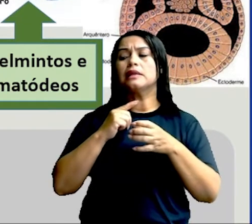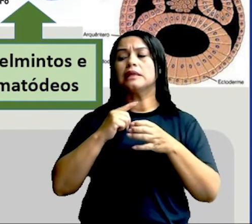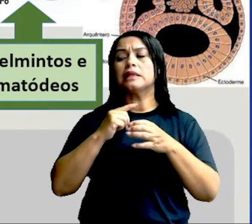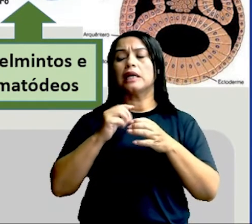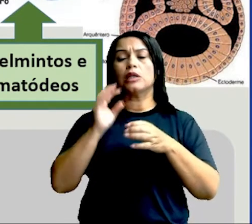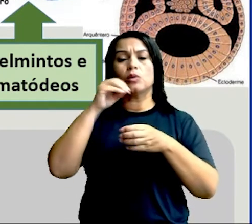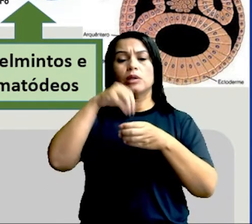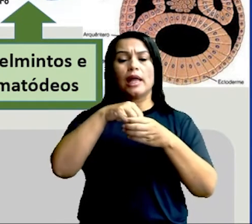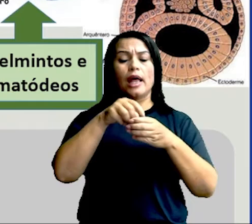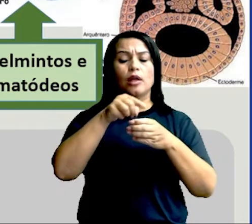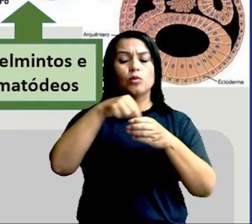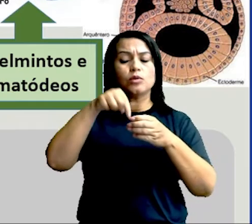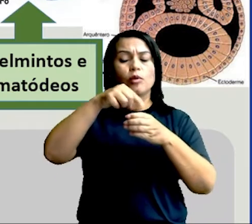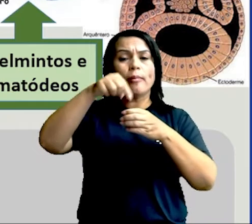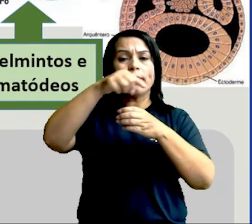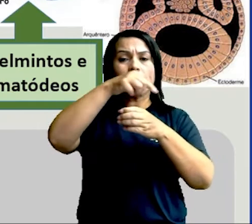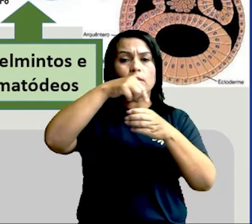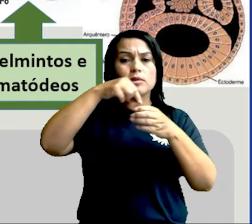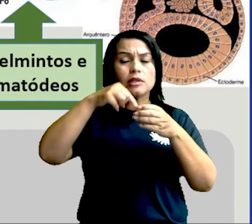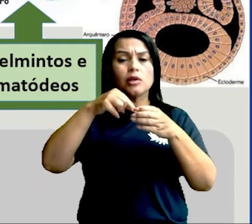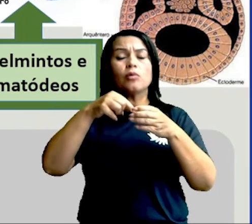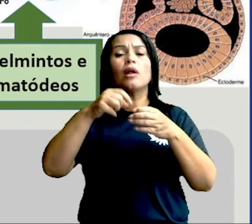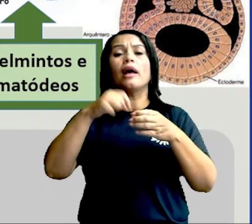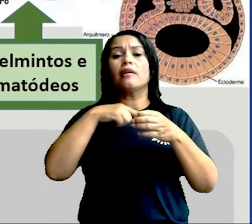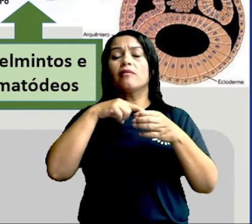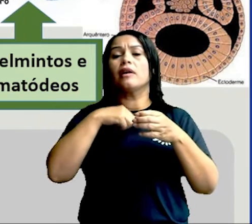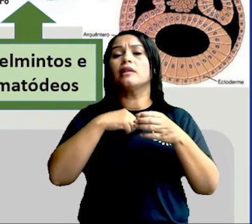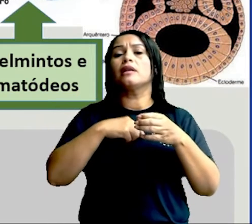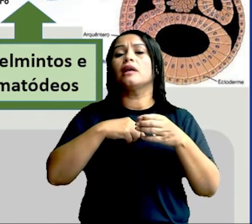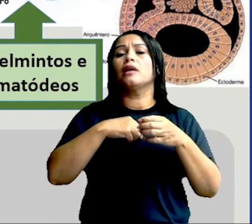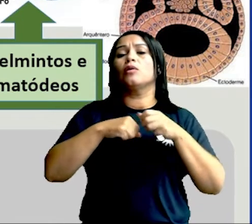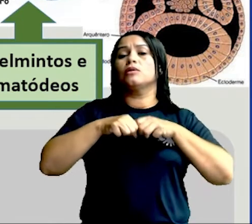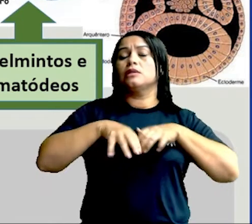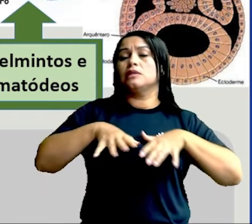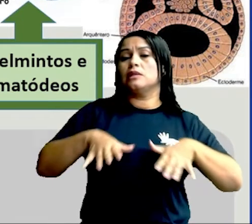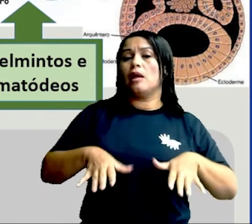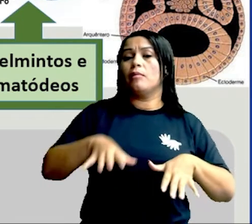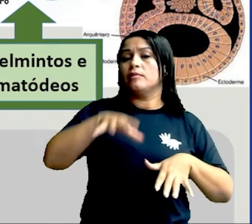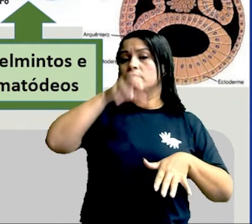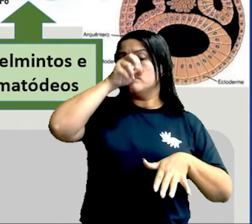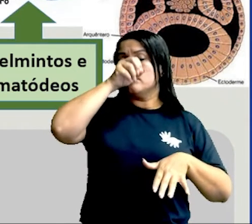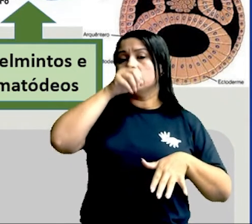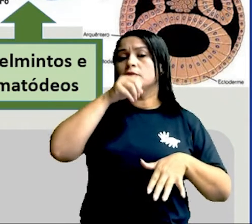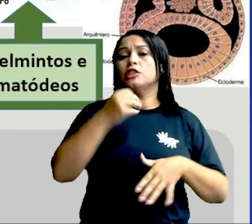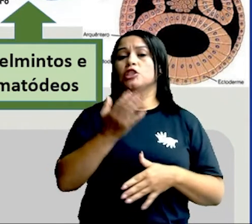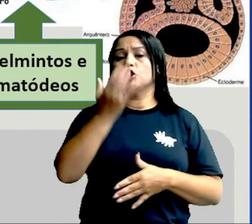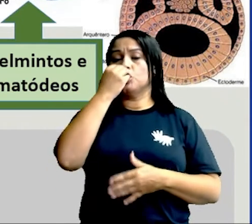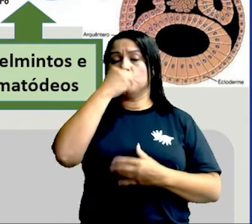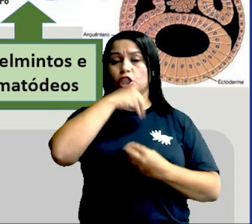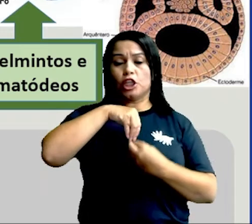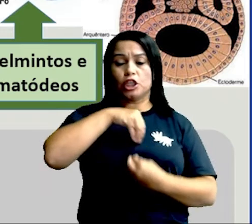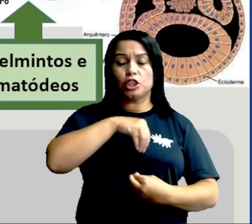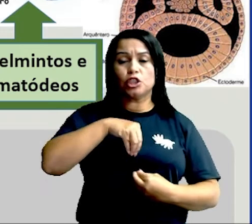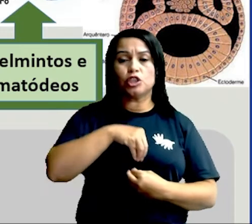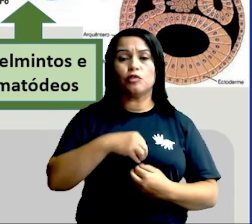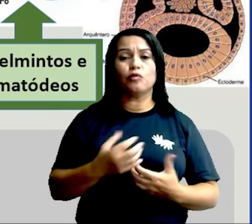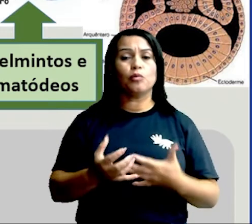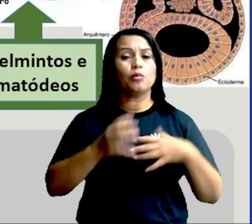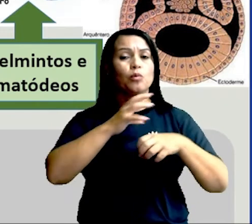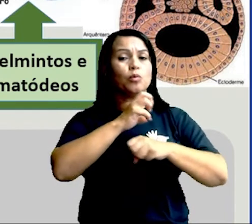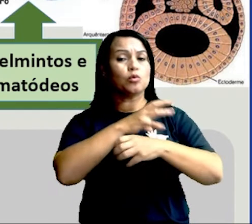desses desdobramentos é que irão formar os sistemas respiratório, digestivo, muscular,